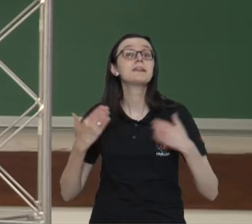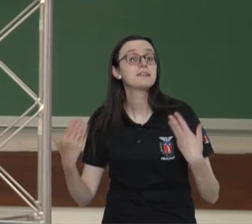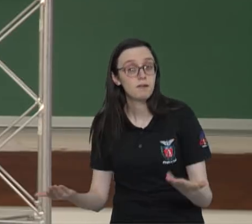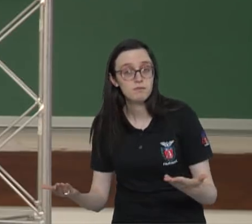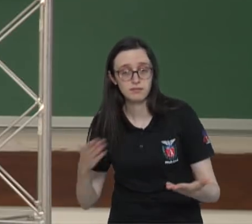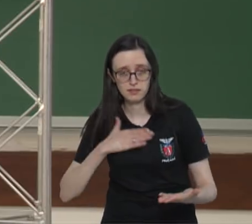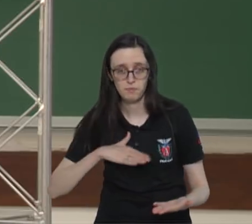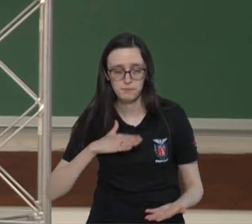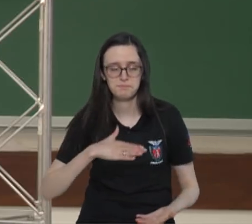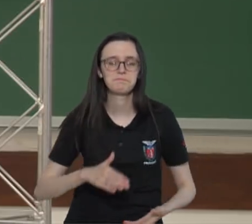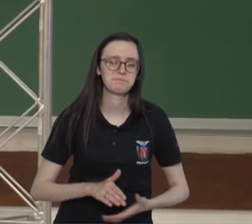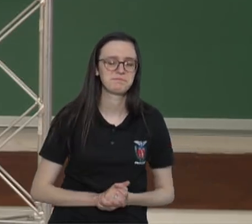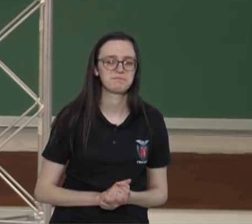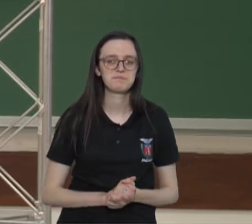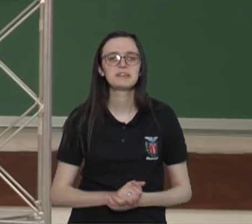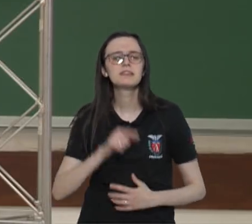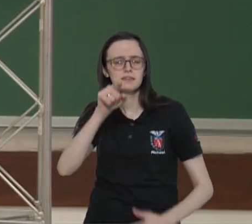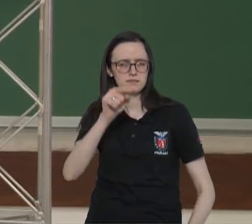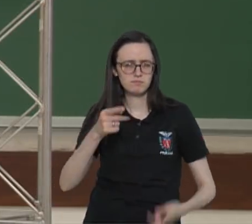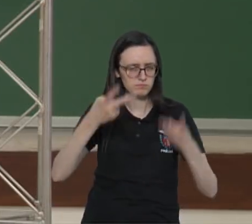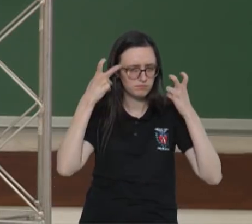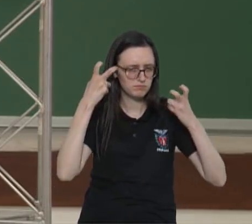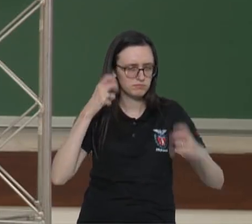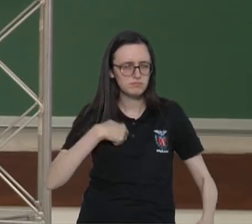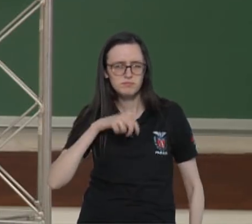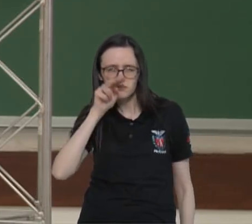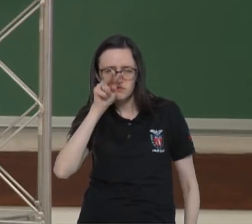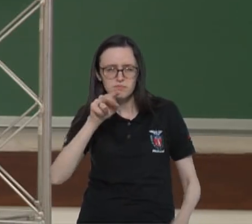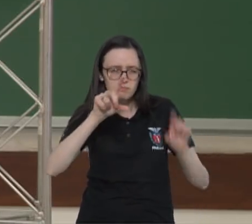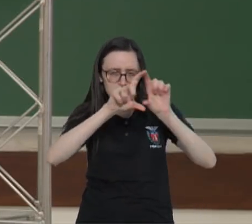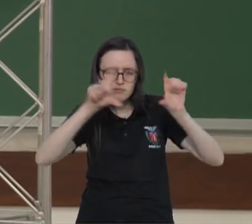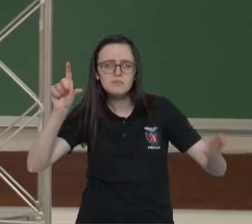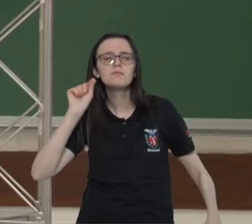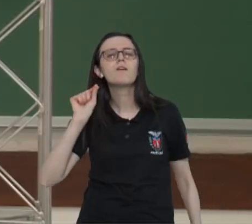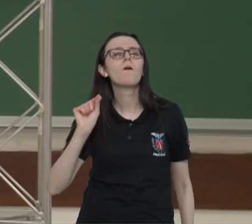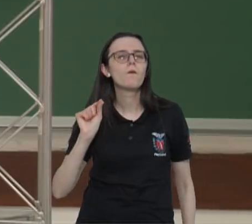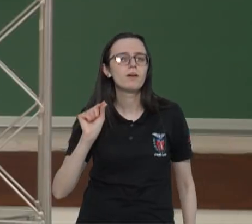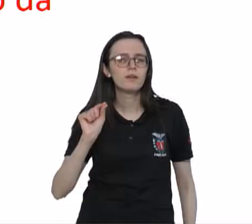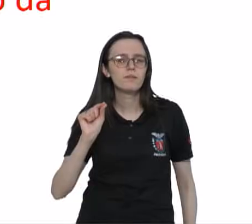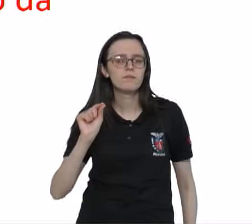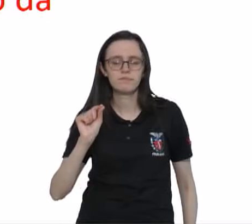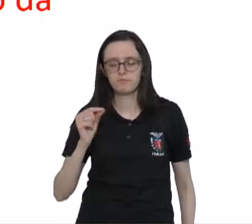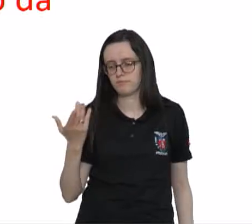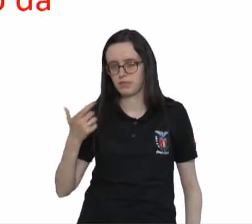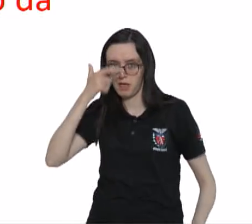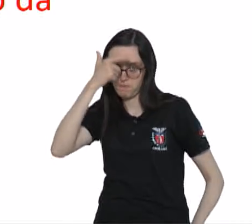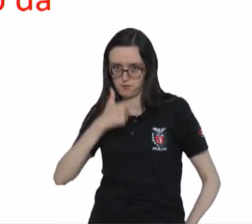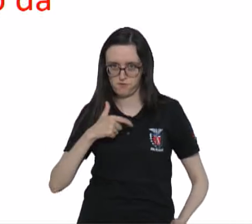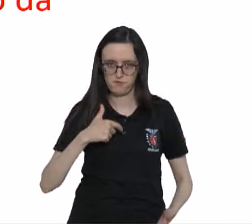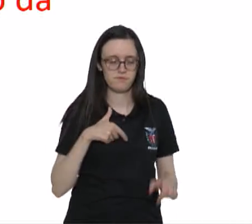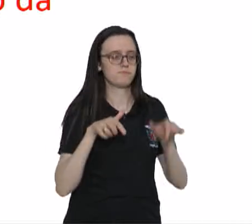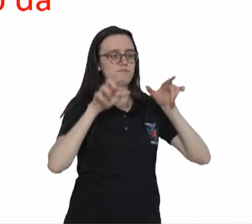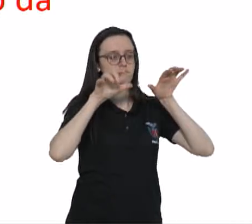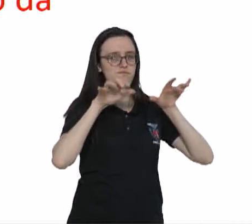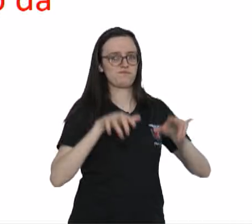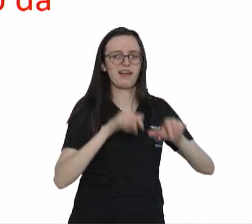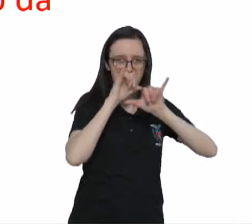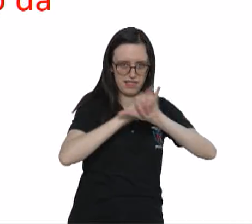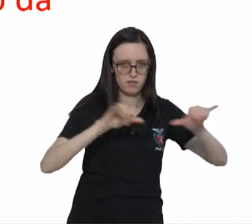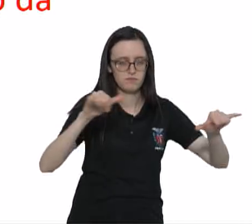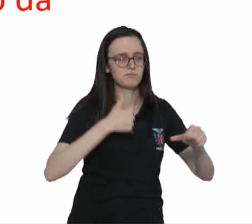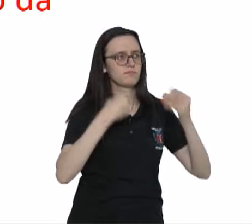Então, tranquilo? Bom, vocês perceberam aqui que ele coloca, né, a pessoa que escreveu o